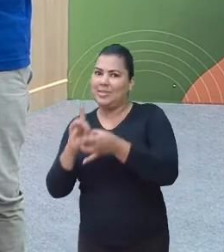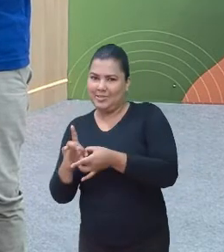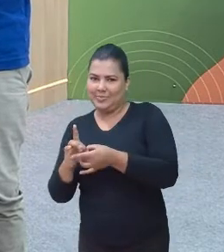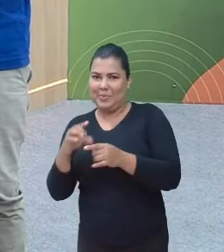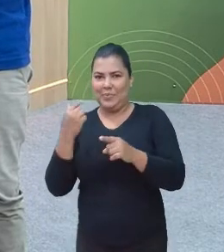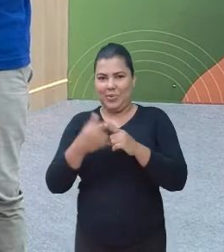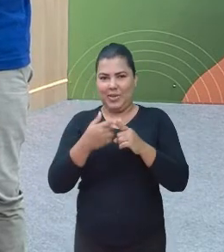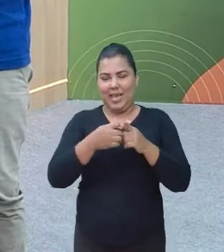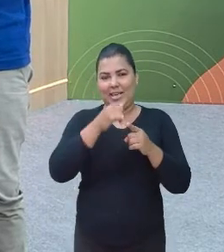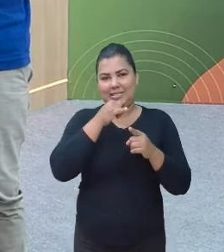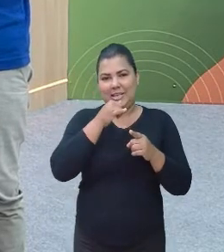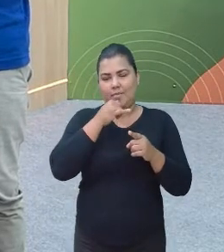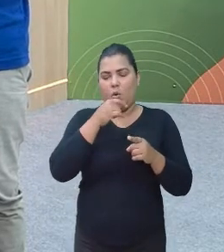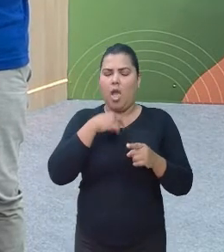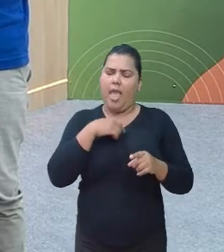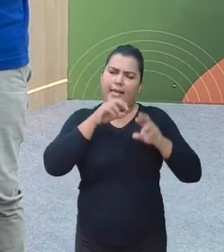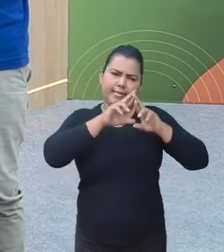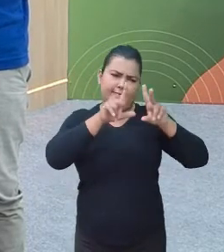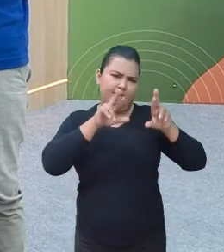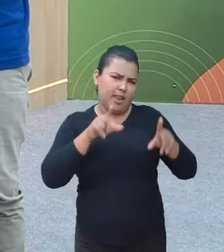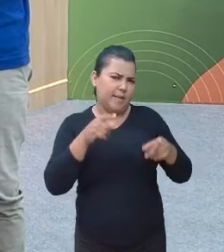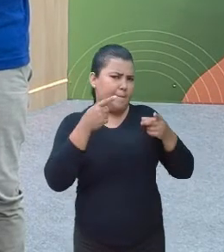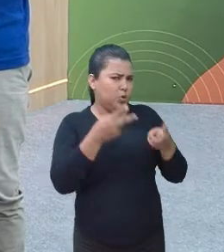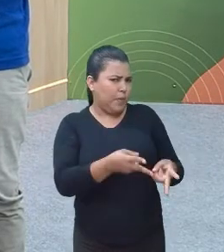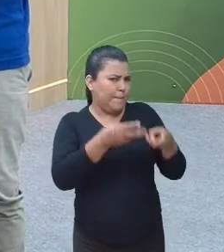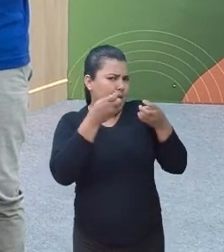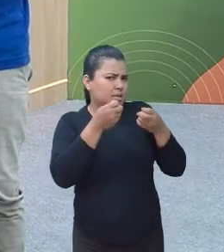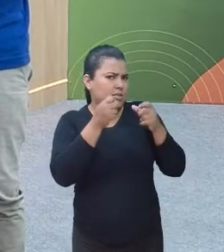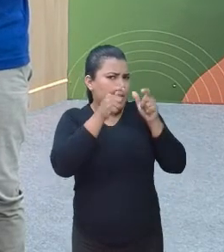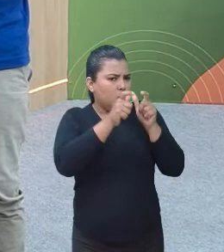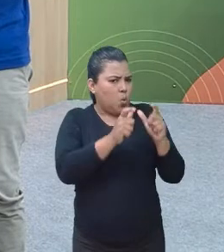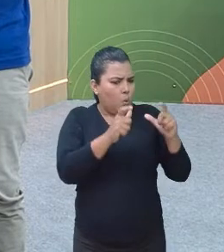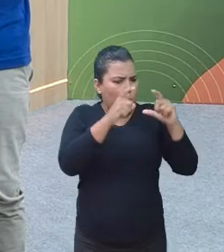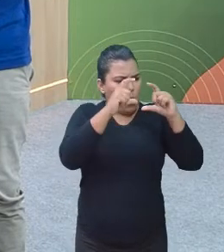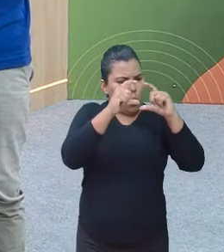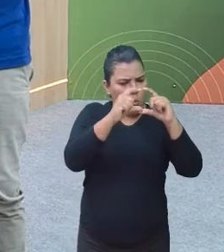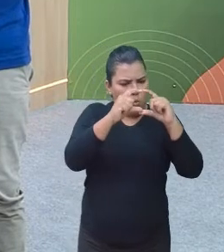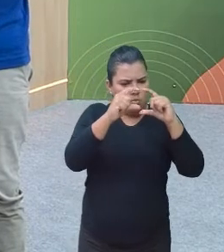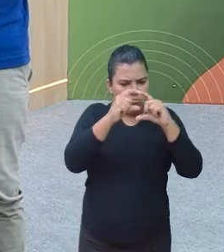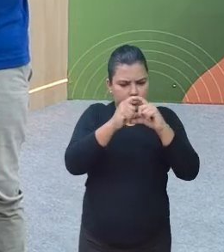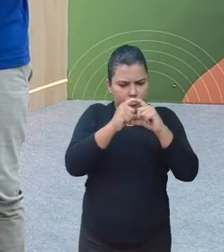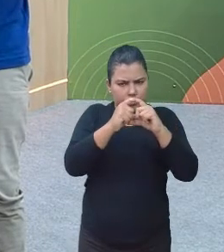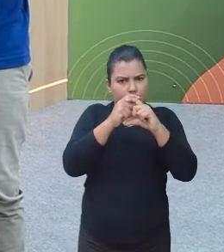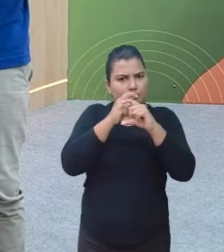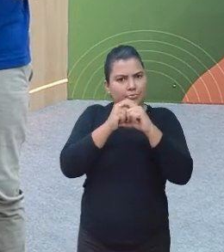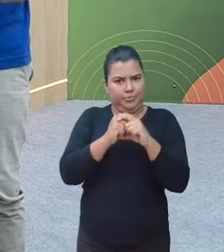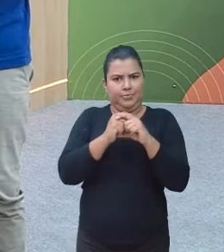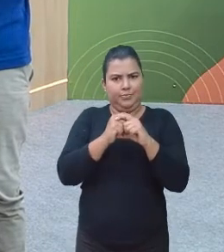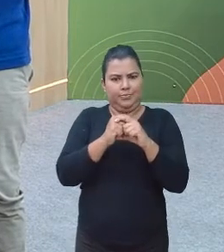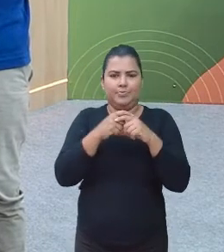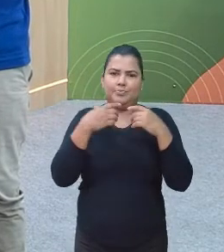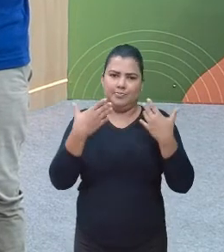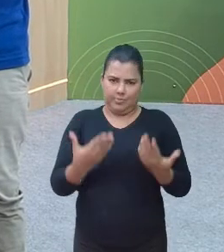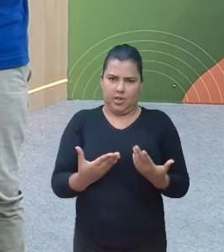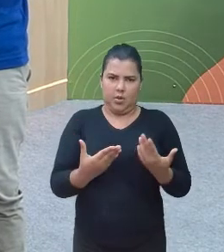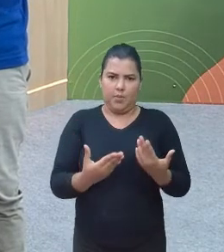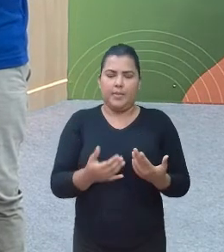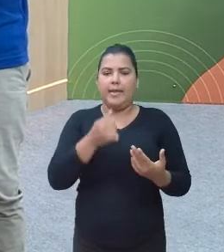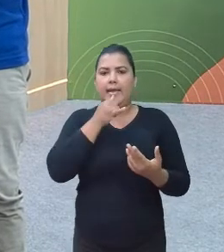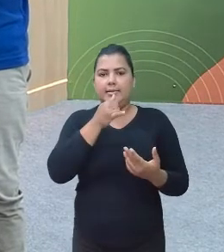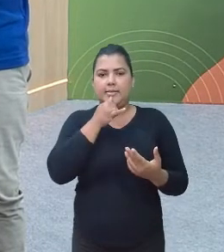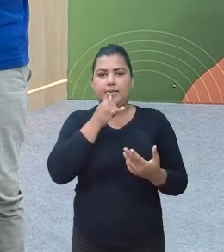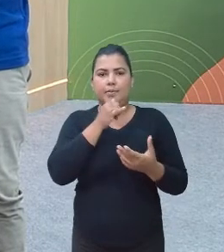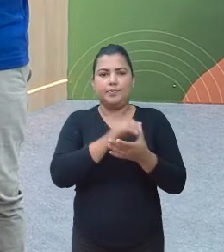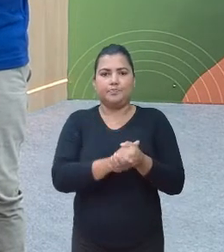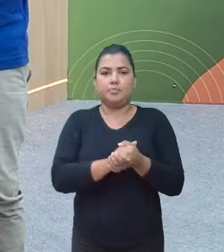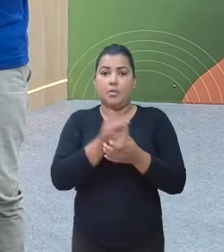diferentes, porque eu estou observando o tamanho. Quando a gente vai analisar as figuras que sejam semelhantes ou congruentes, a gente